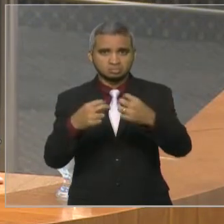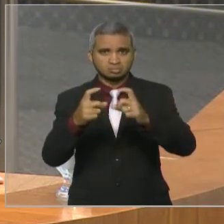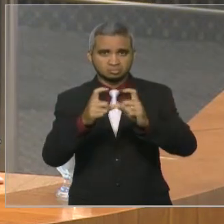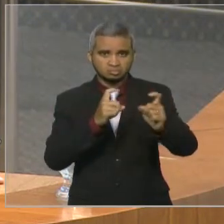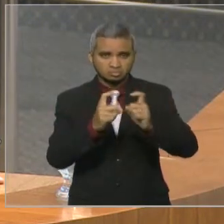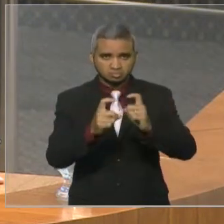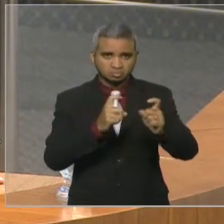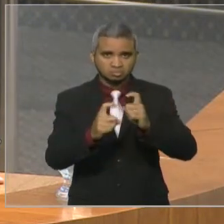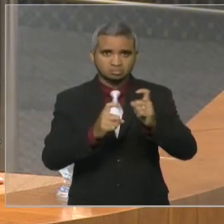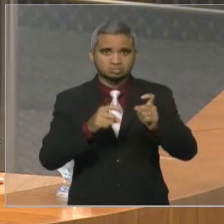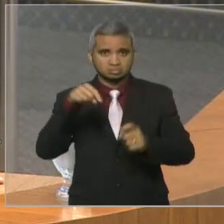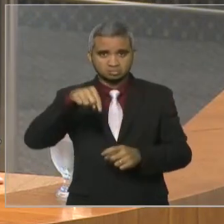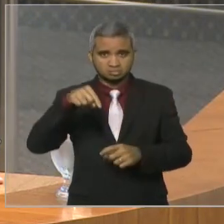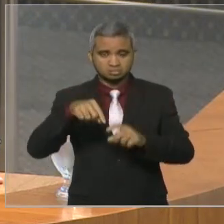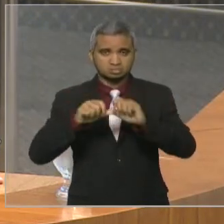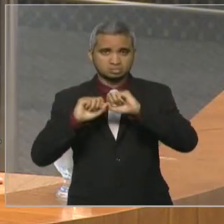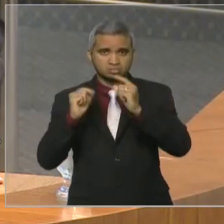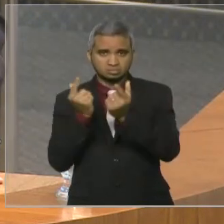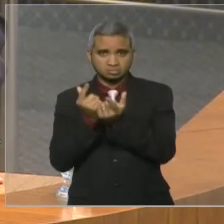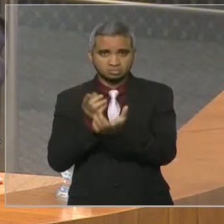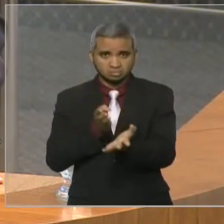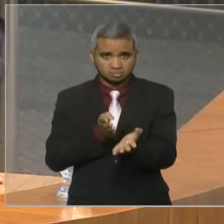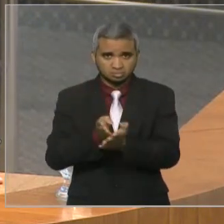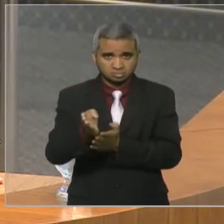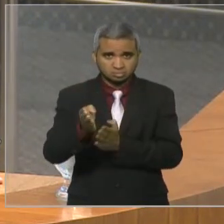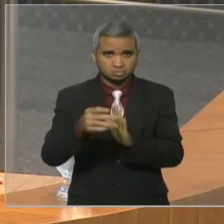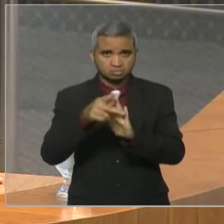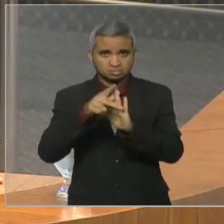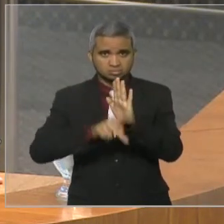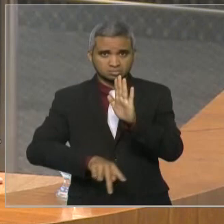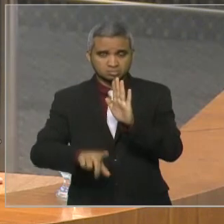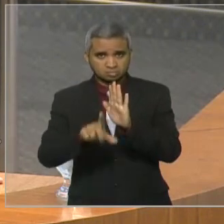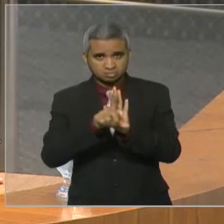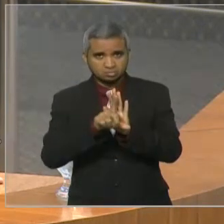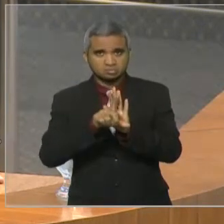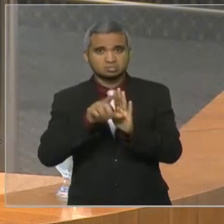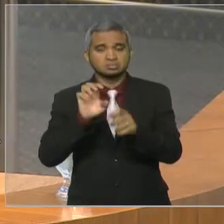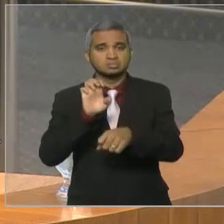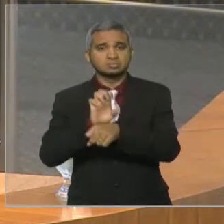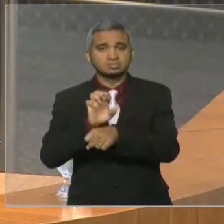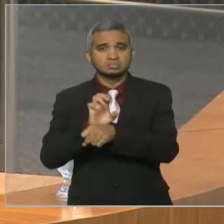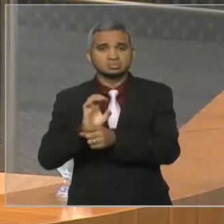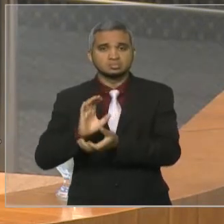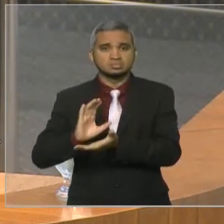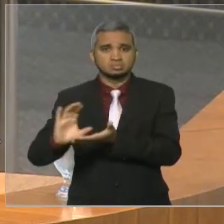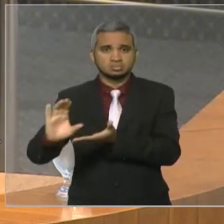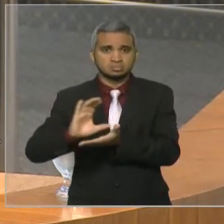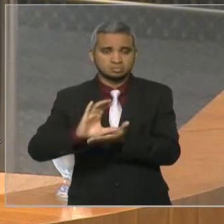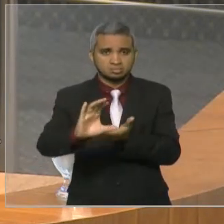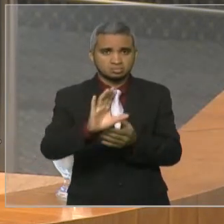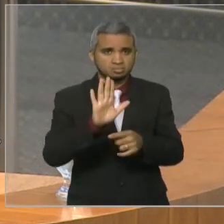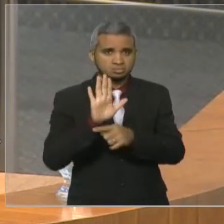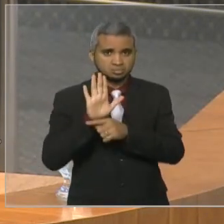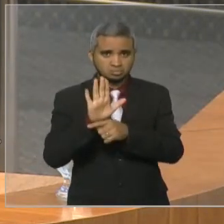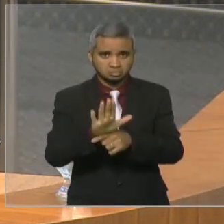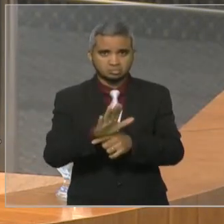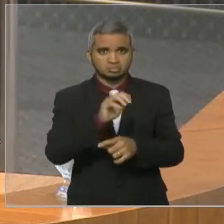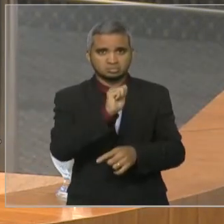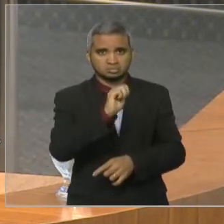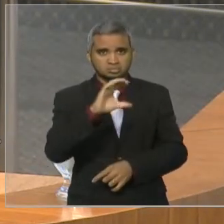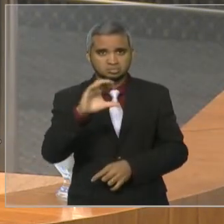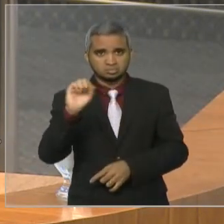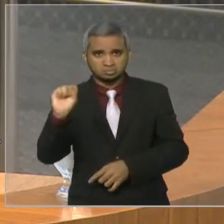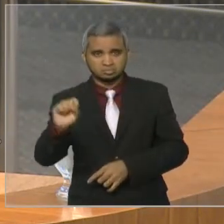que aprovou um projeto de lei para que o Estado pudesse ajudar os agentes comunitários de saúde. Como que o governo cria uma